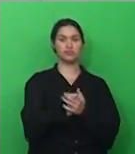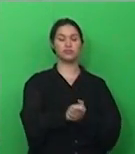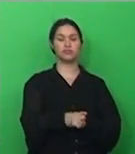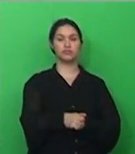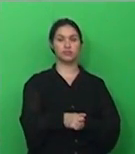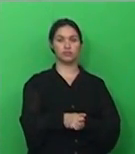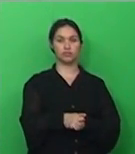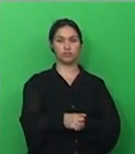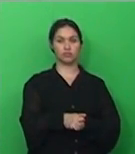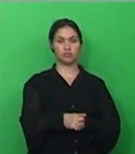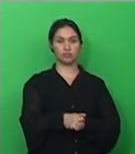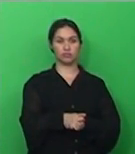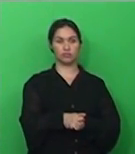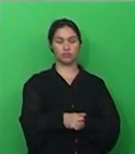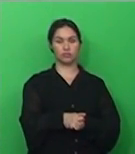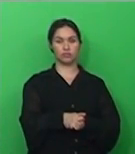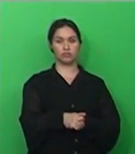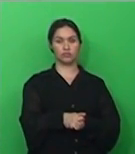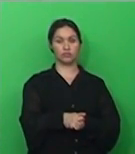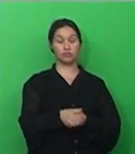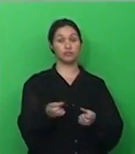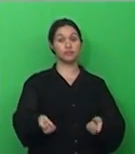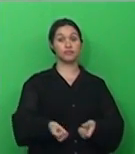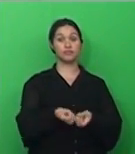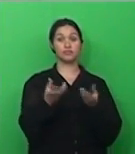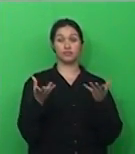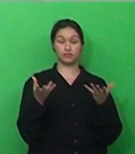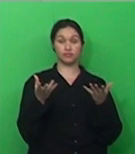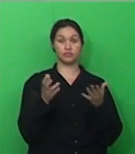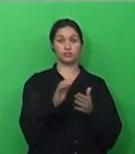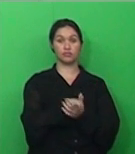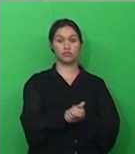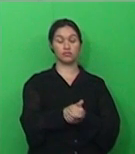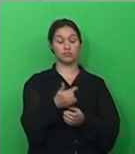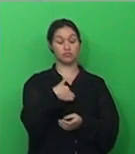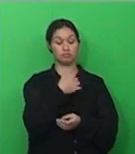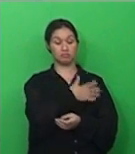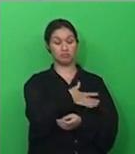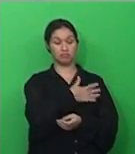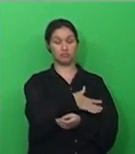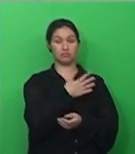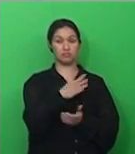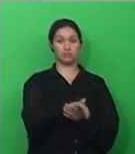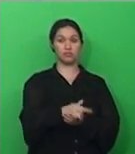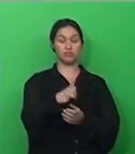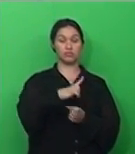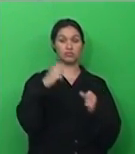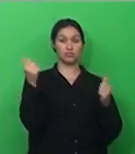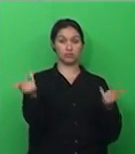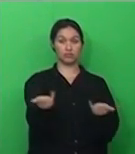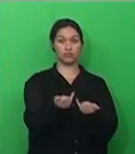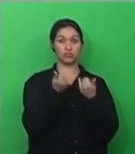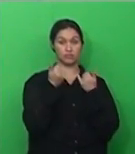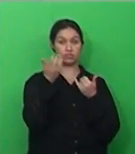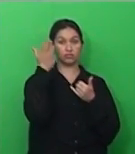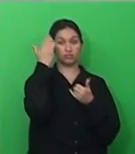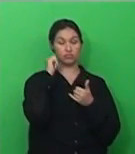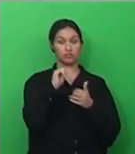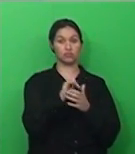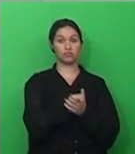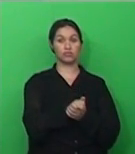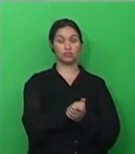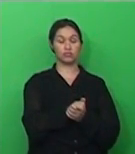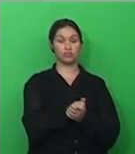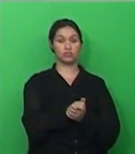estranheza. Então, exatamente em função disso, em razão disso, eu gostaria de obter a informação, descobrir qual o período, né, a